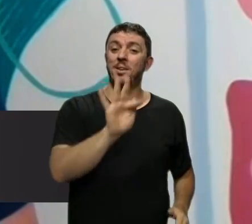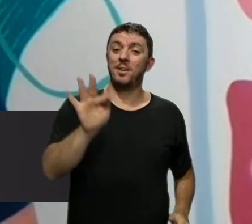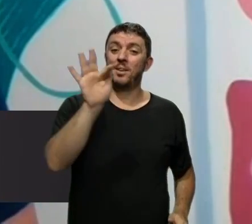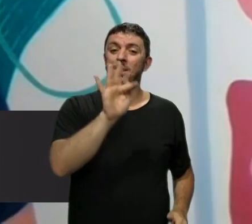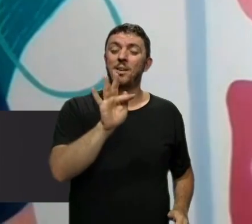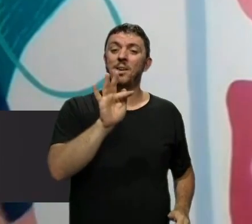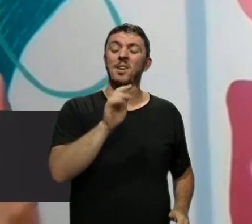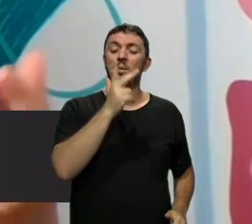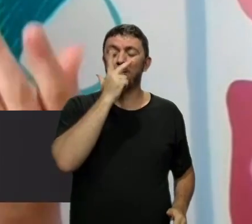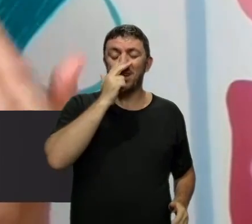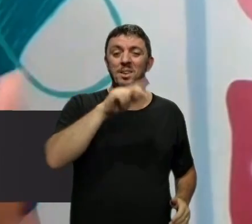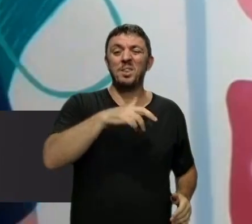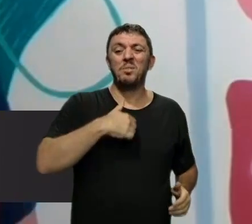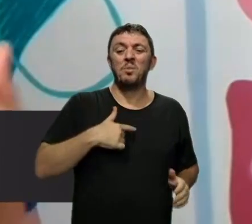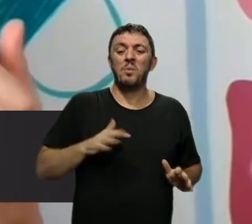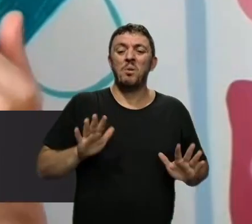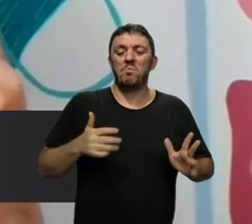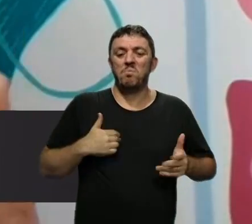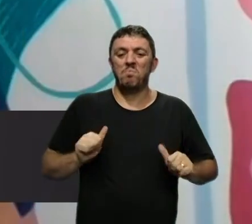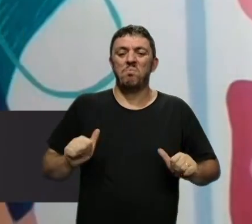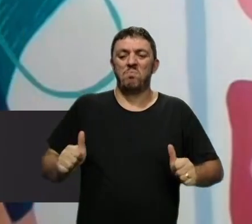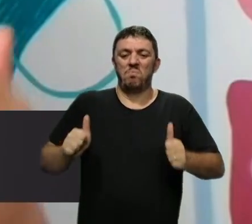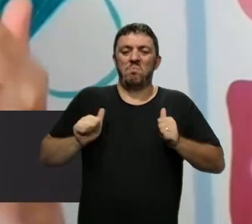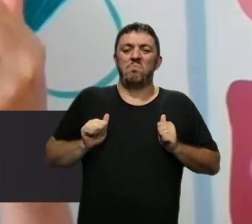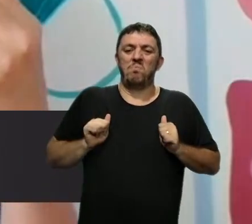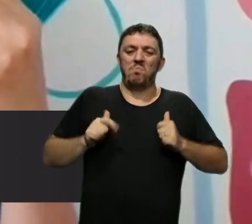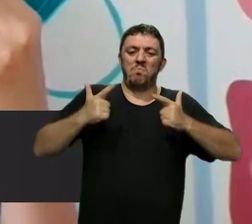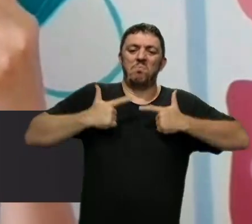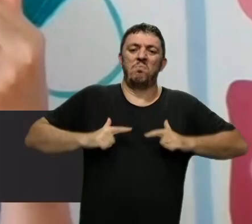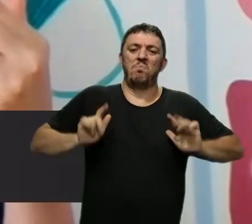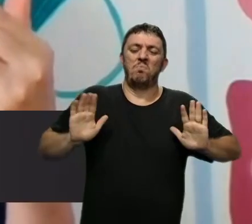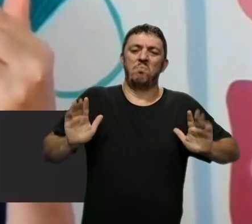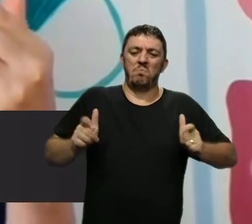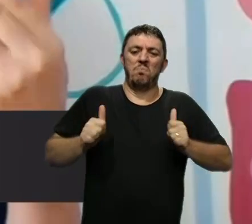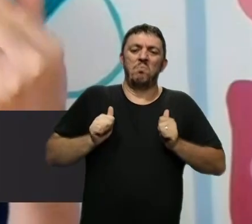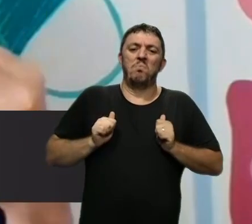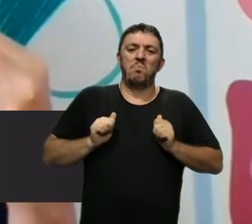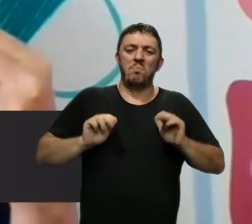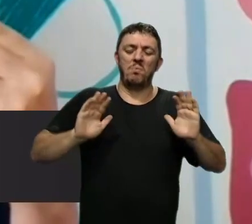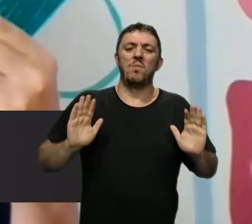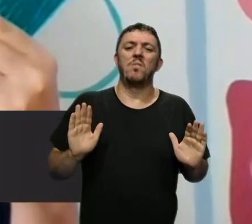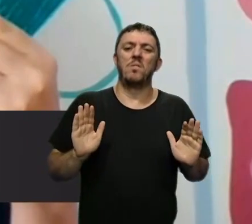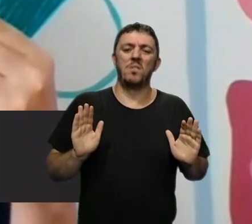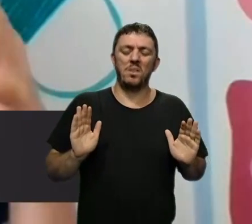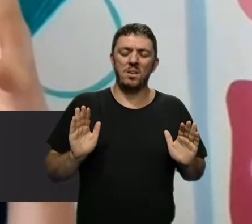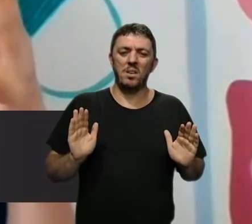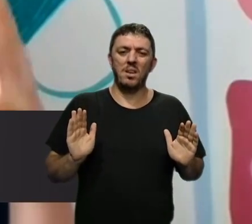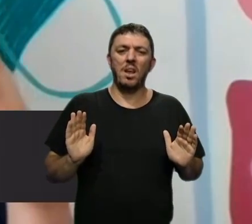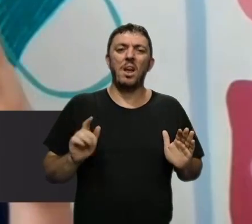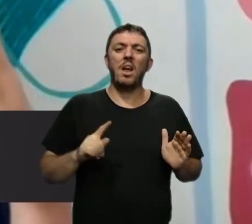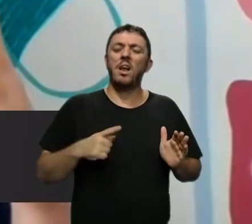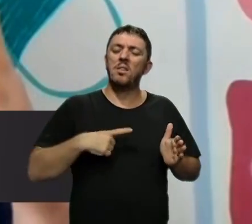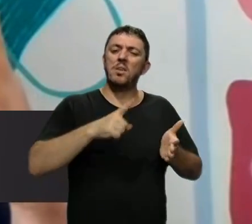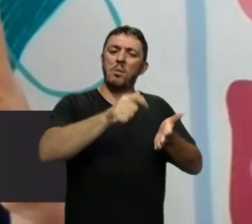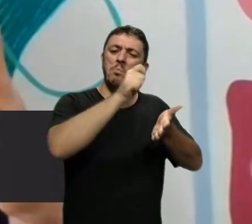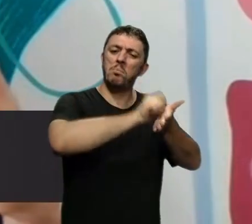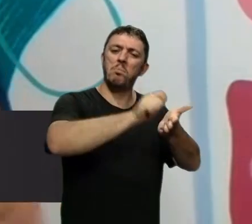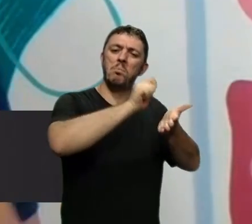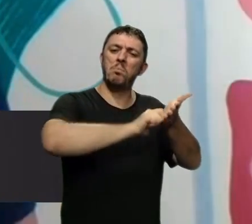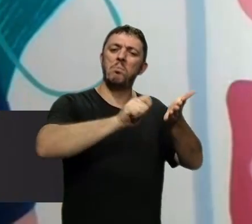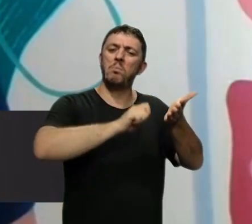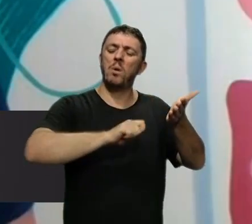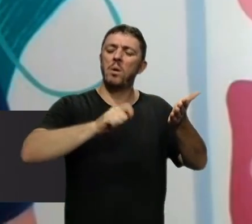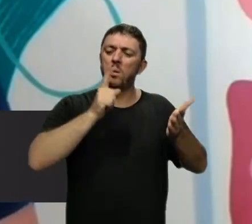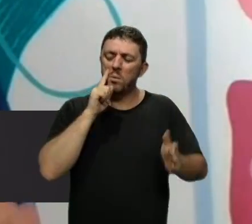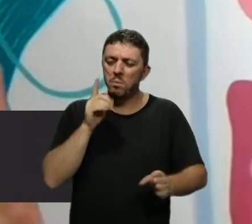sendo omissa, né? Num trabalho que aí a gente tinha escrito e que a gente encontrou um